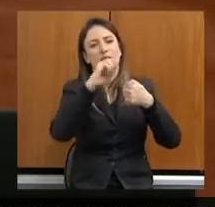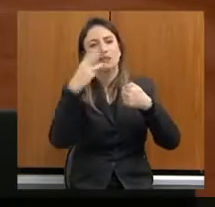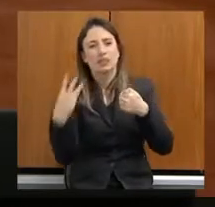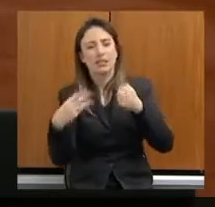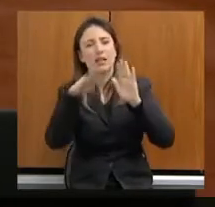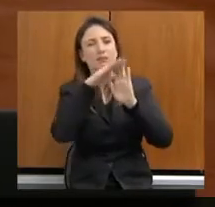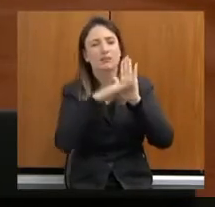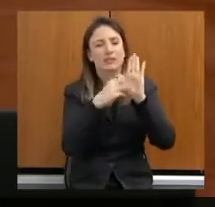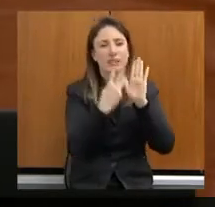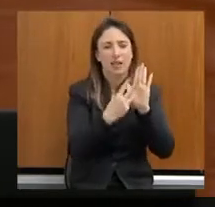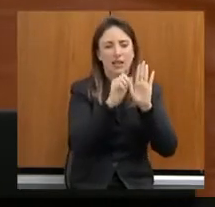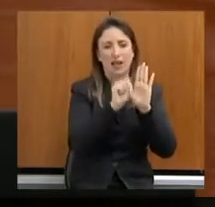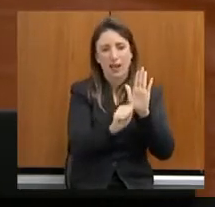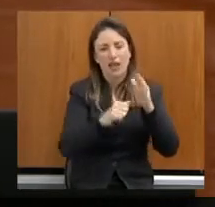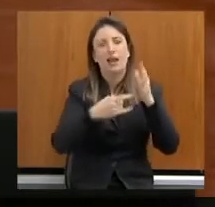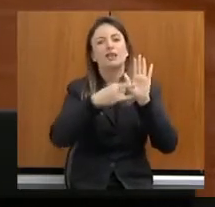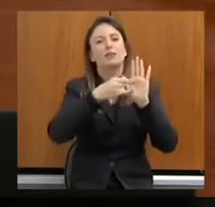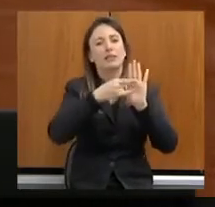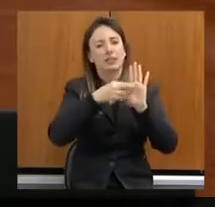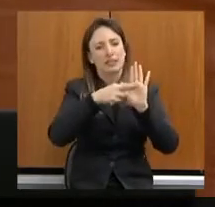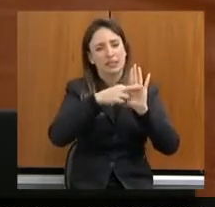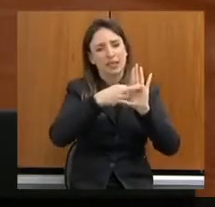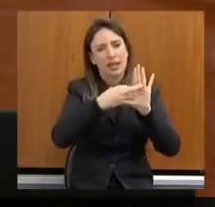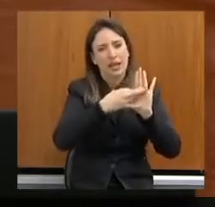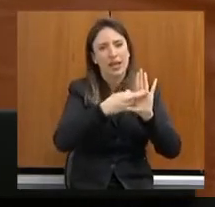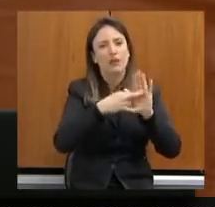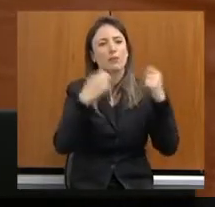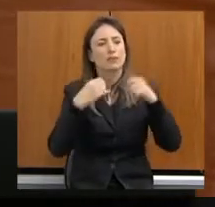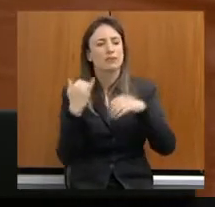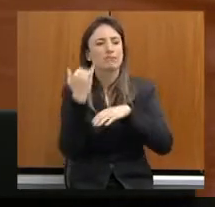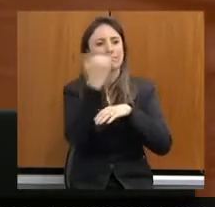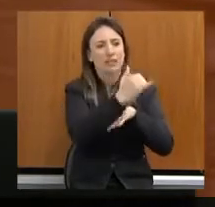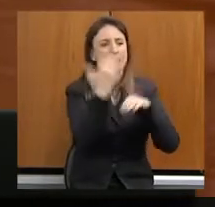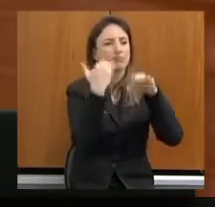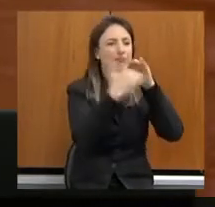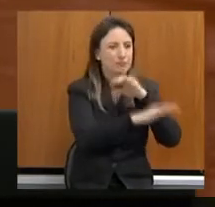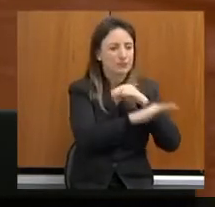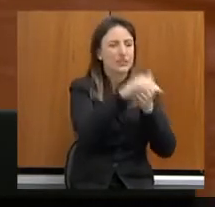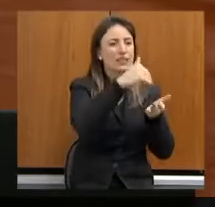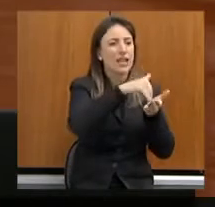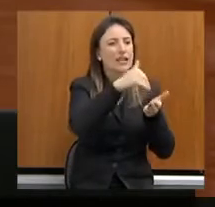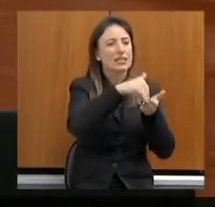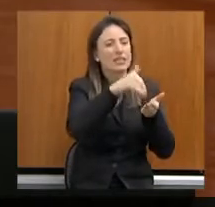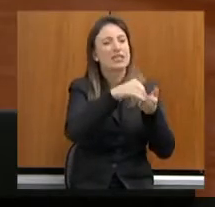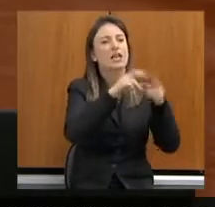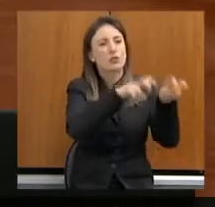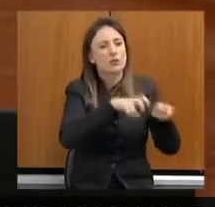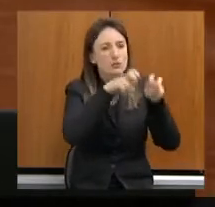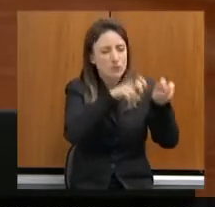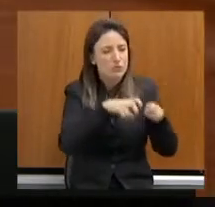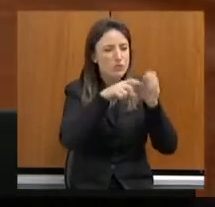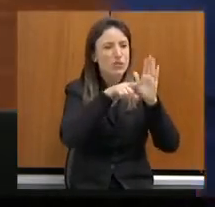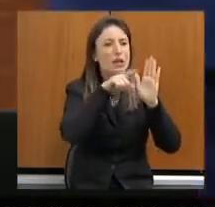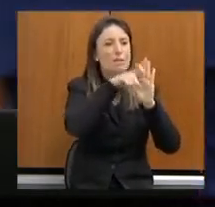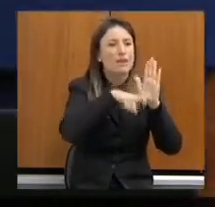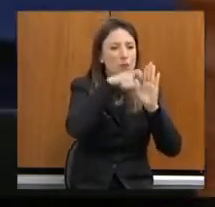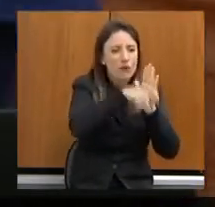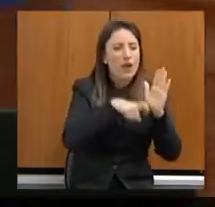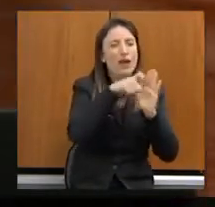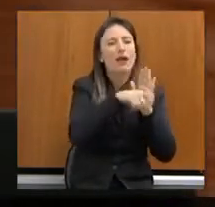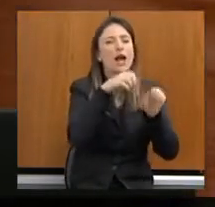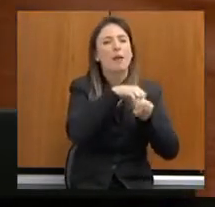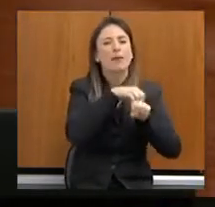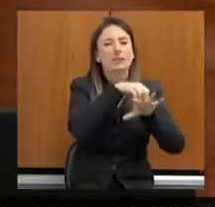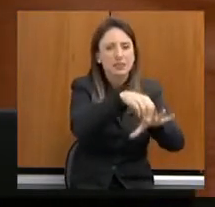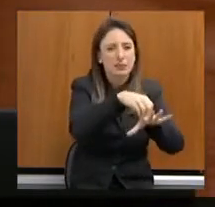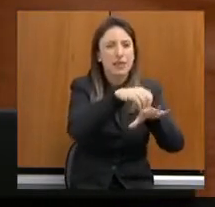do Regimento Interno seja encaminhada à secretaria de estado da agricultura pecuária e Abastecimento Oi